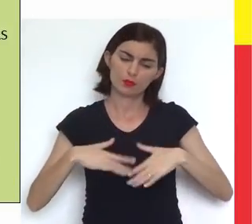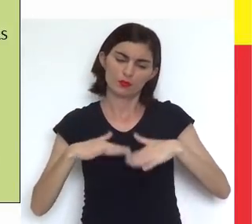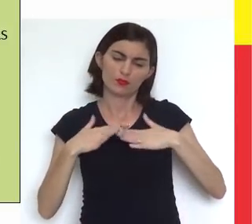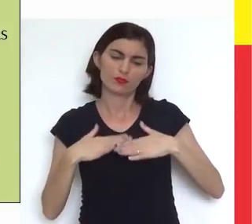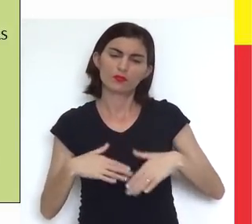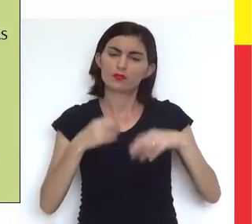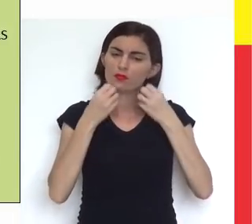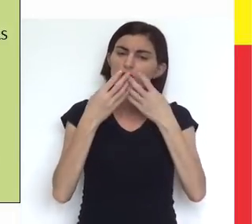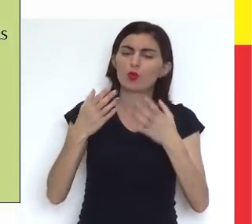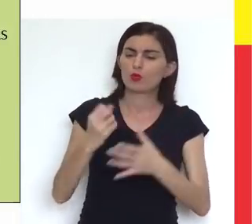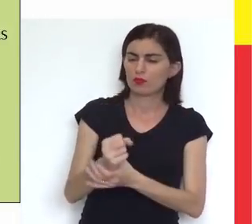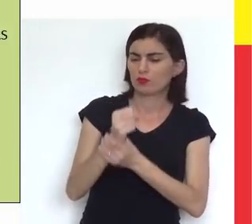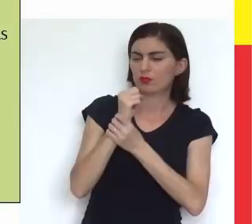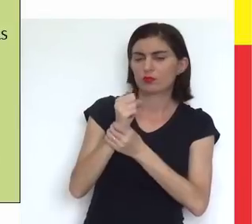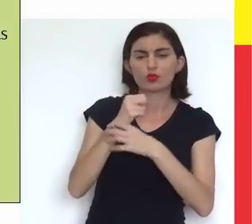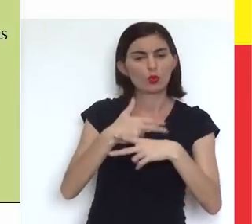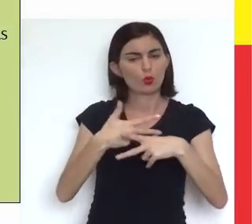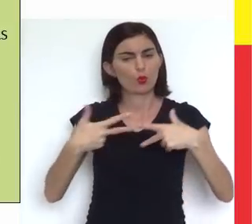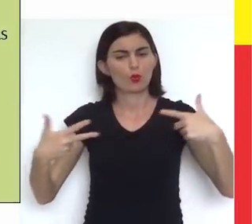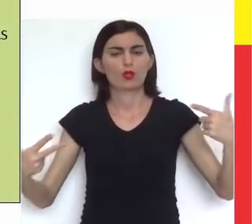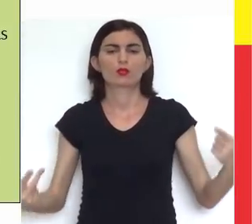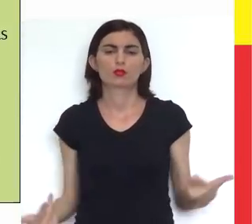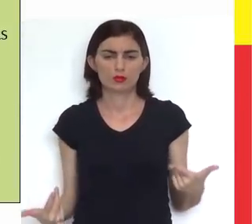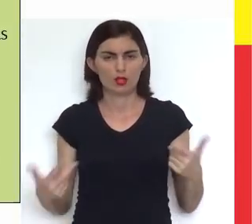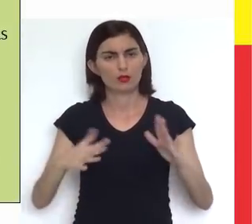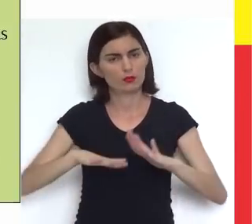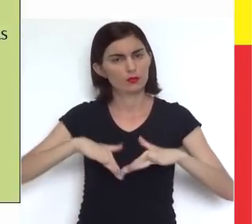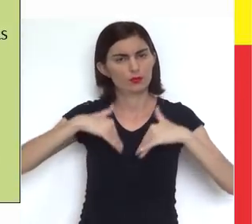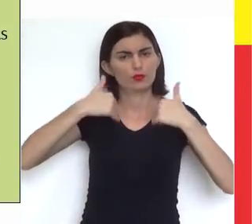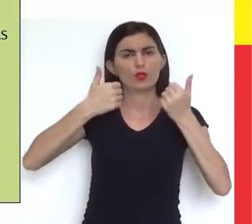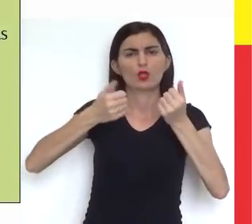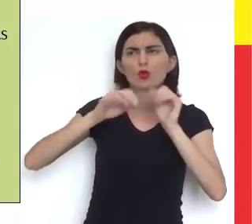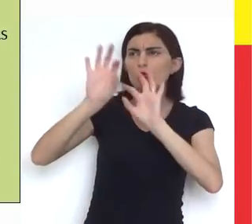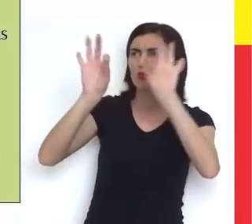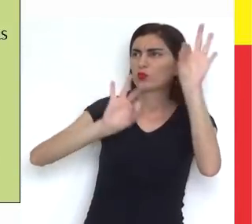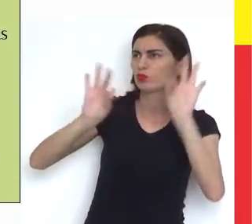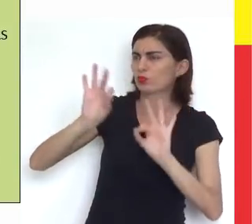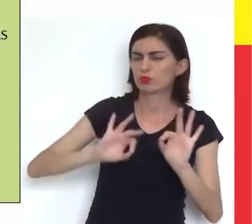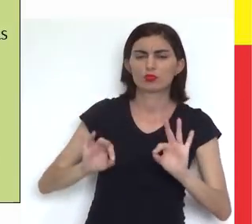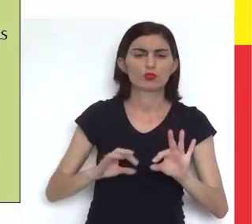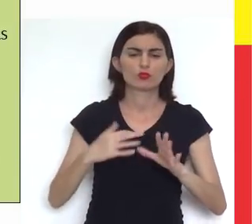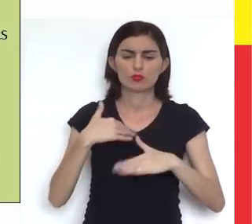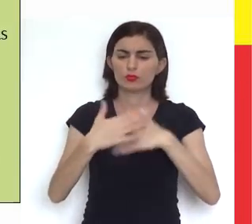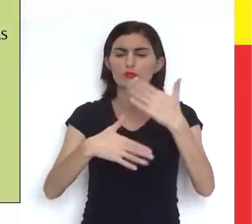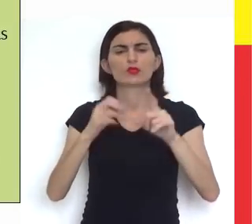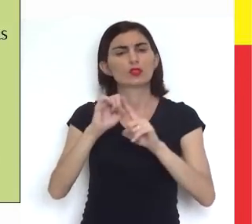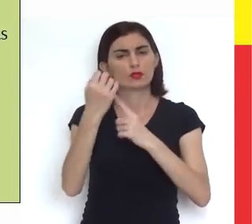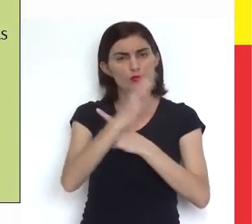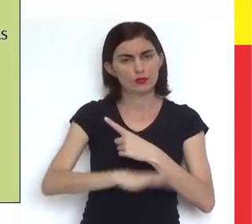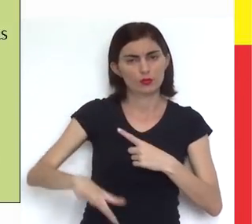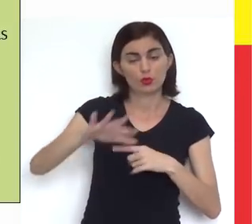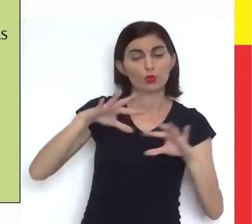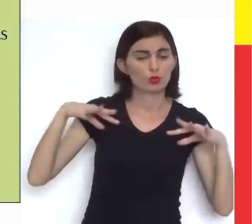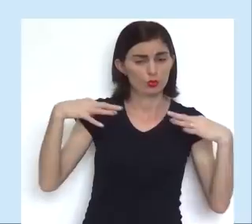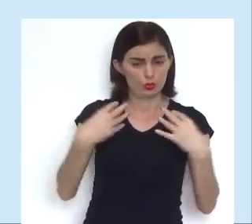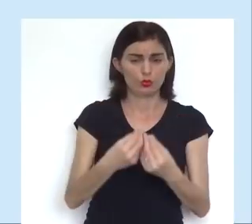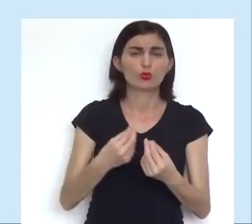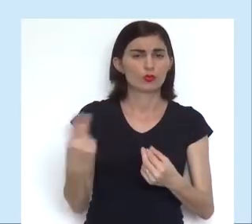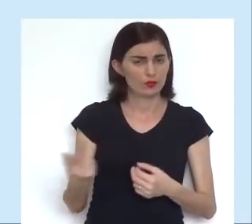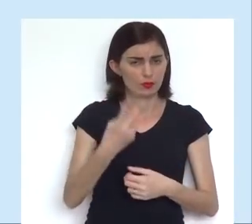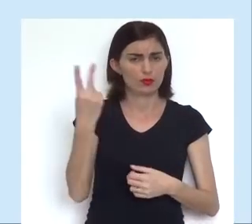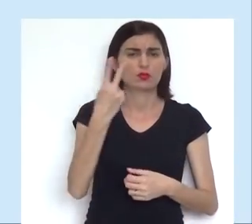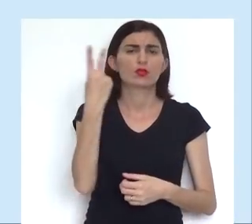dos passageiros, segurança, qualidade de carga, melhoria na infraestrutura e no desenvolvimento social. Então, todas essas